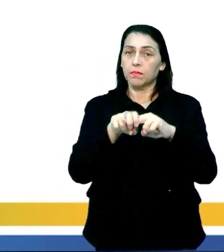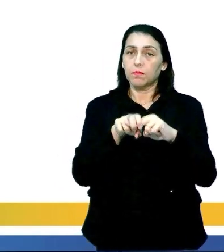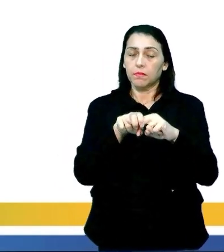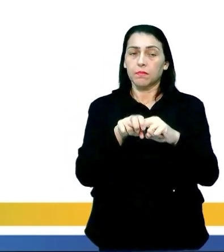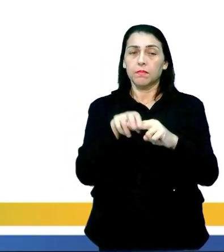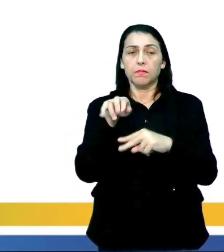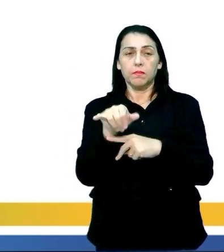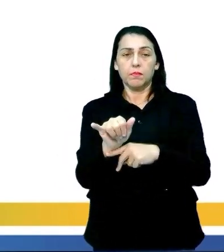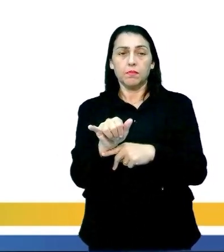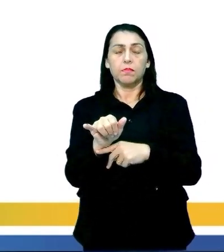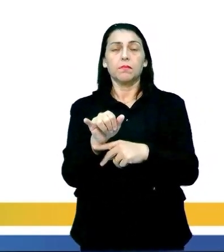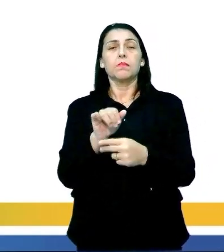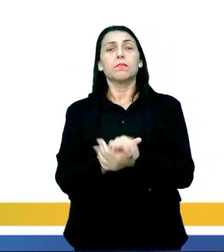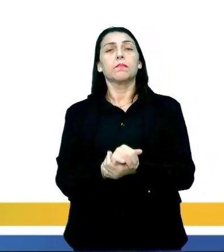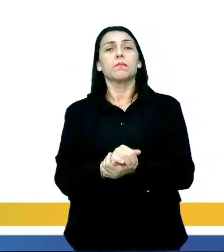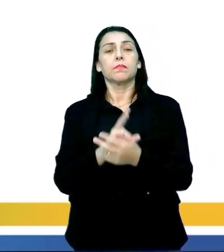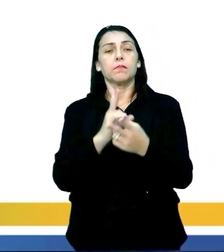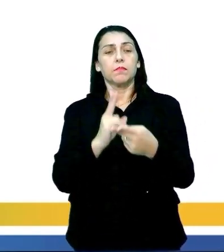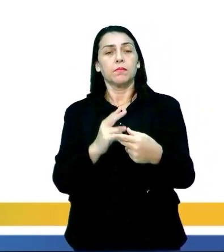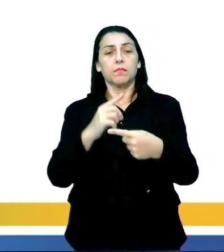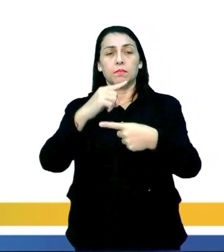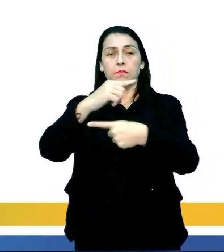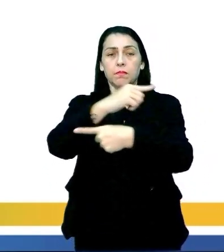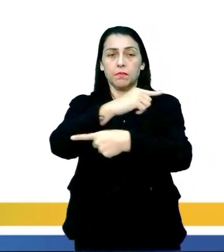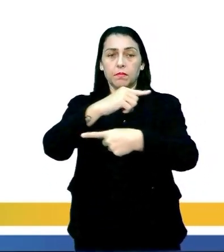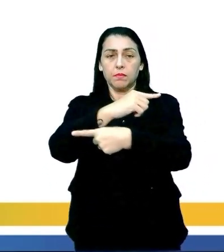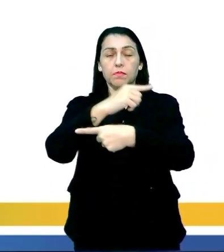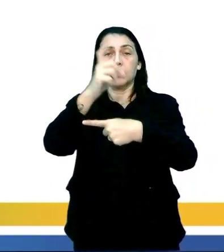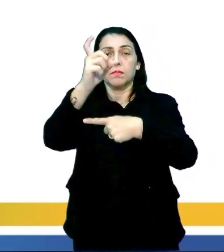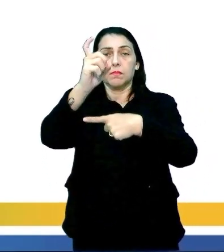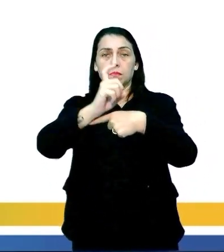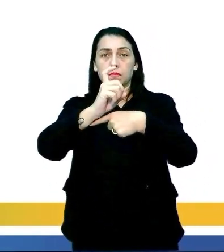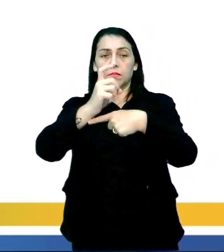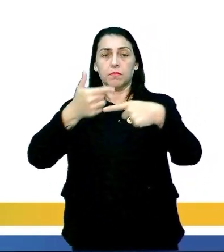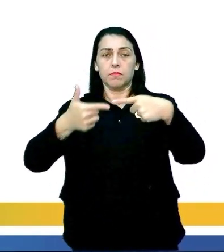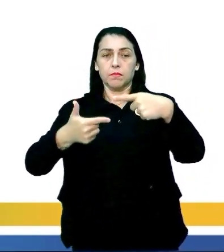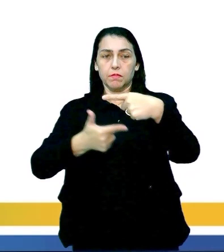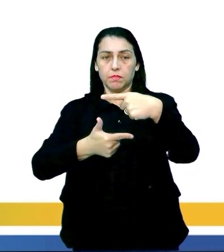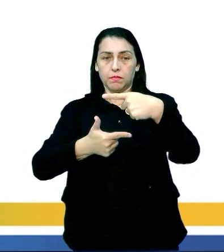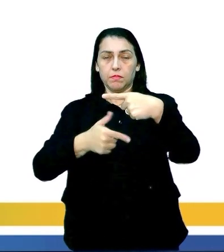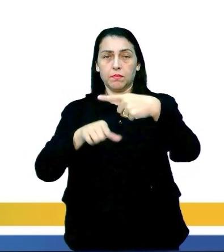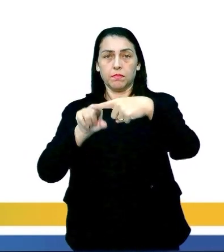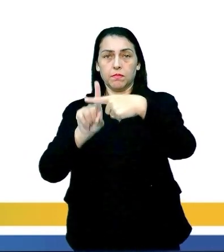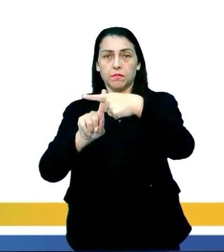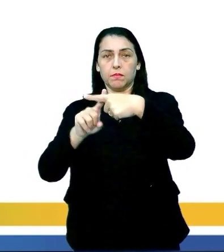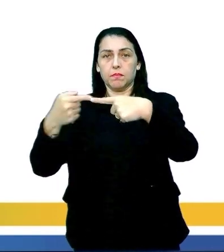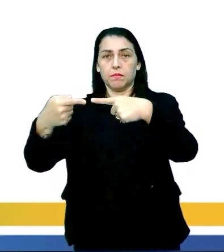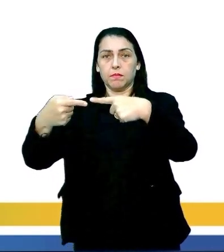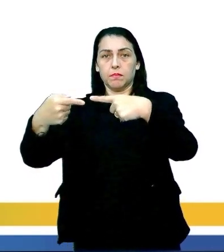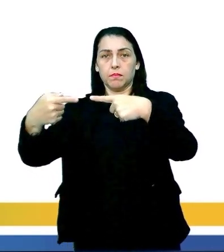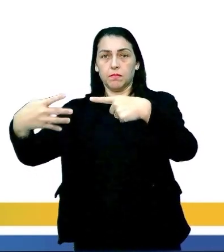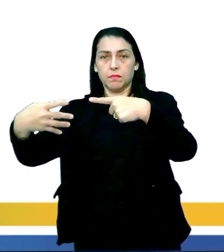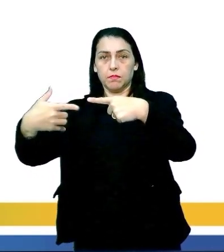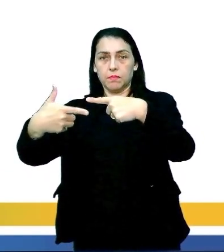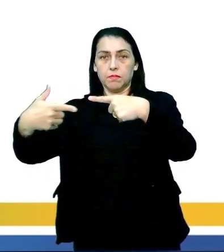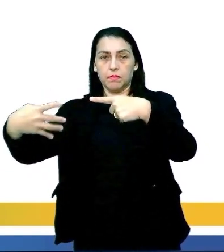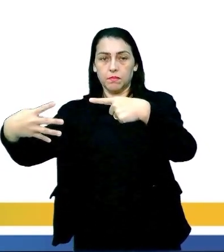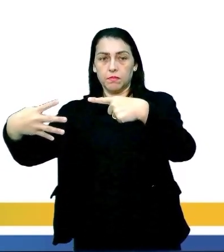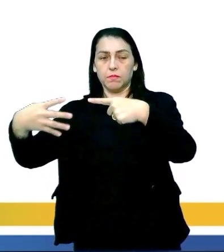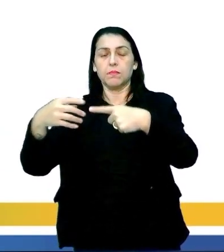Portanto, y é igual a menos x sobre 2 mais 24.